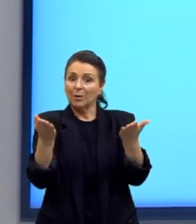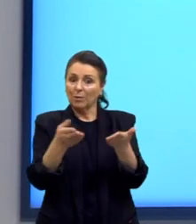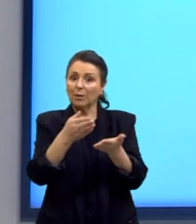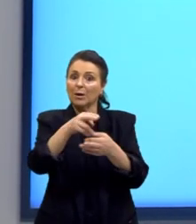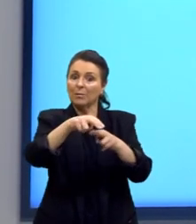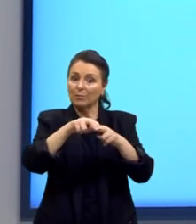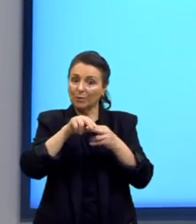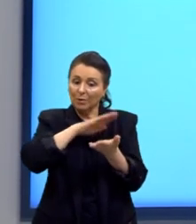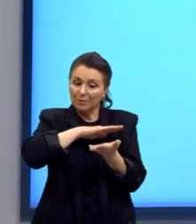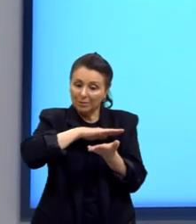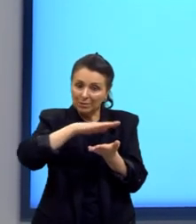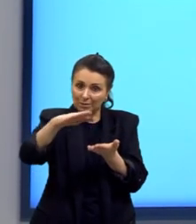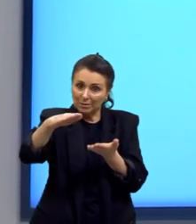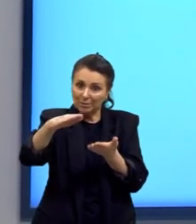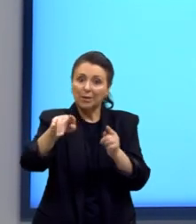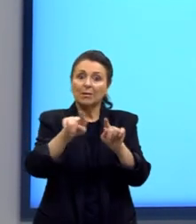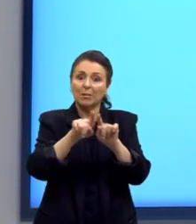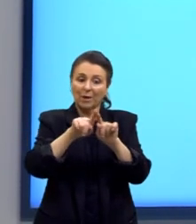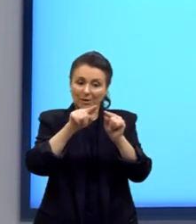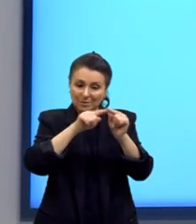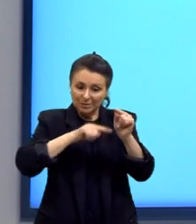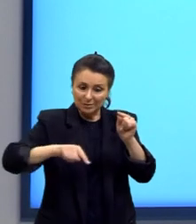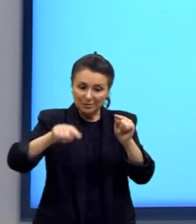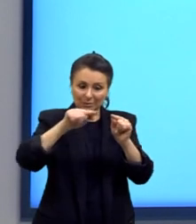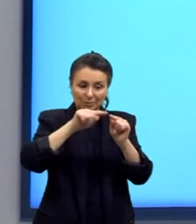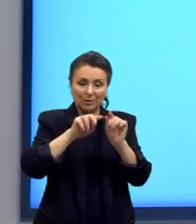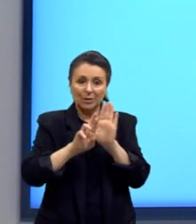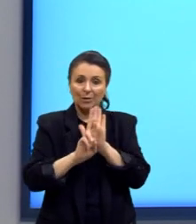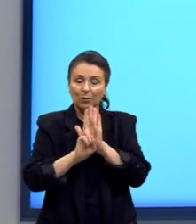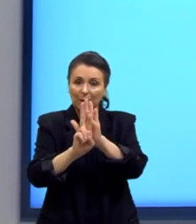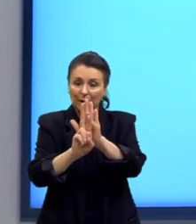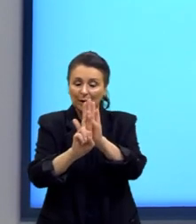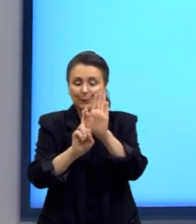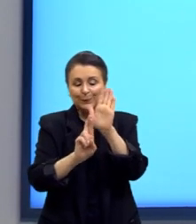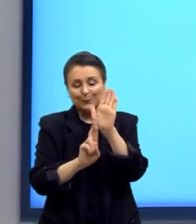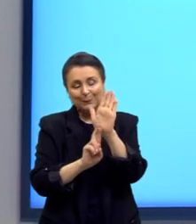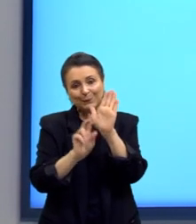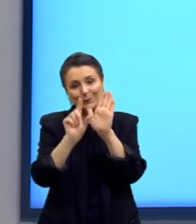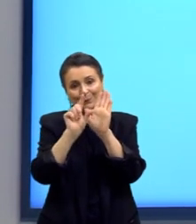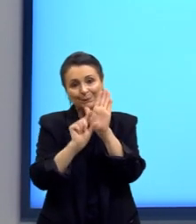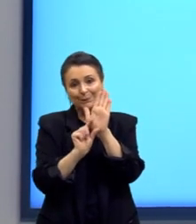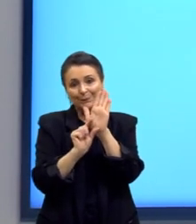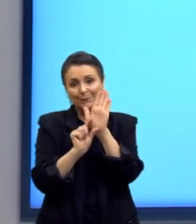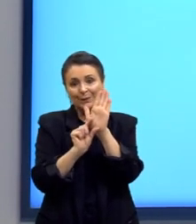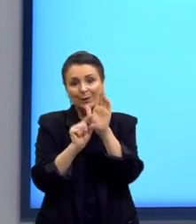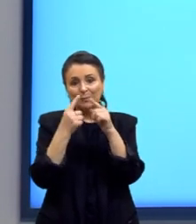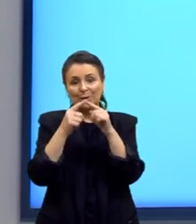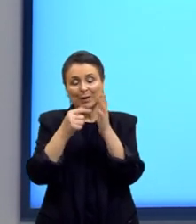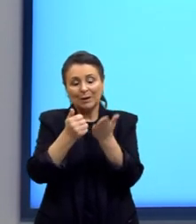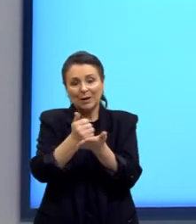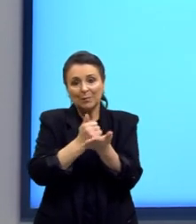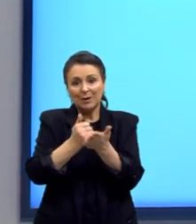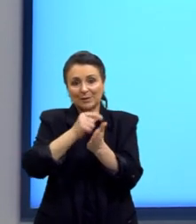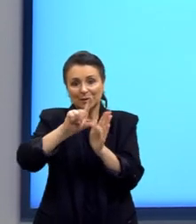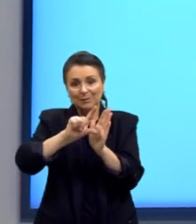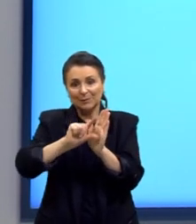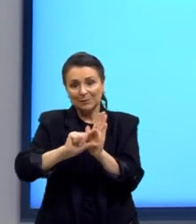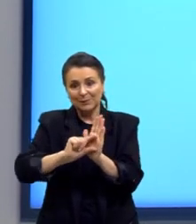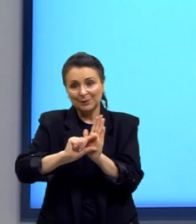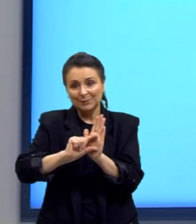no formato ali circular só que aqui a gente representa o r por R minúsculo já que seria base menor